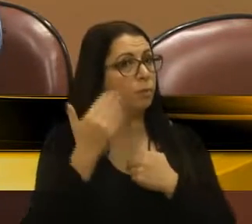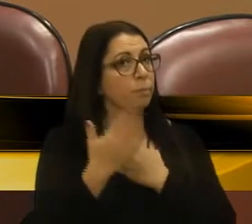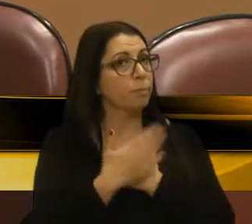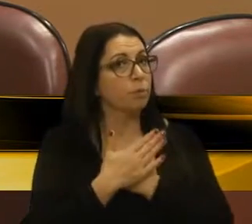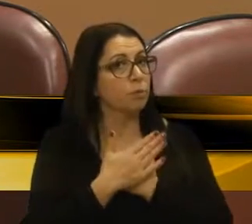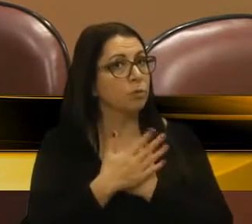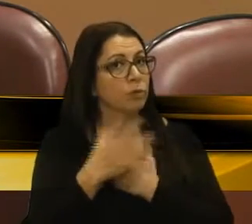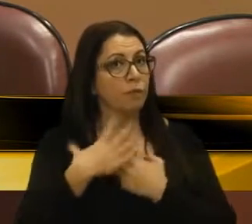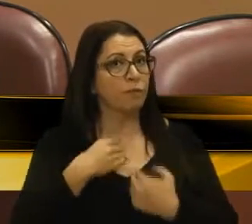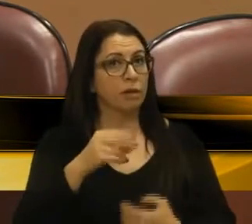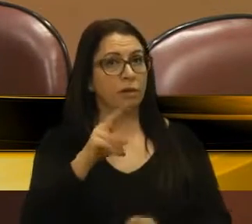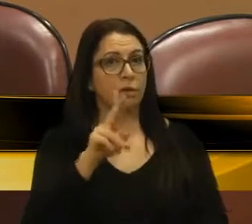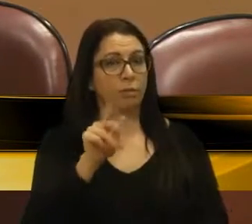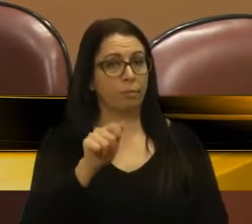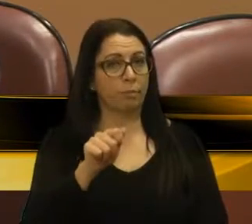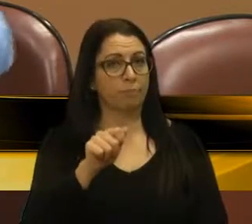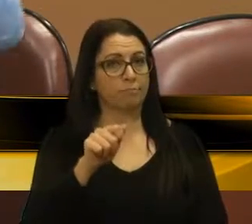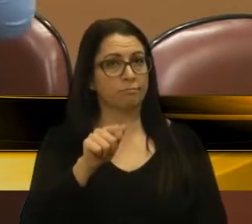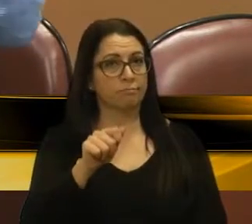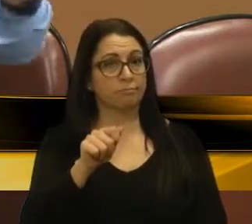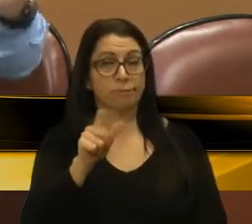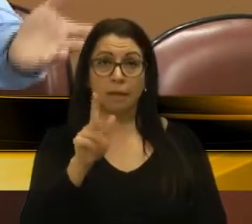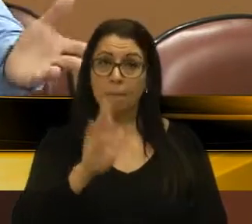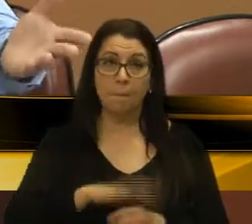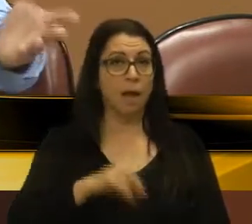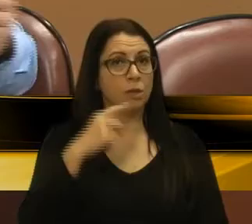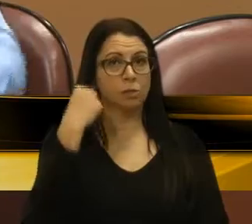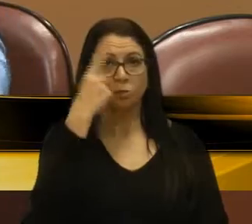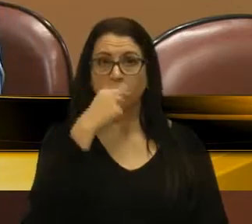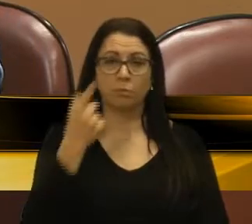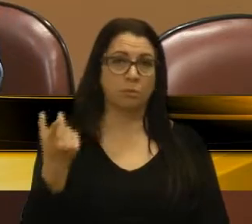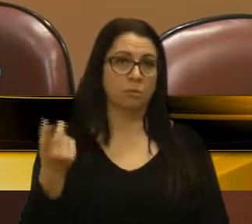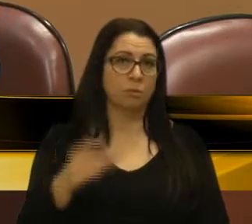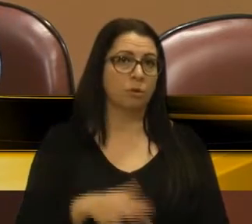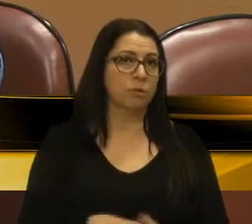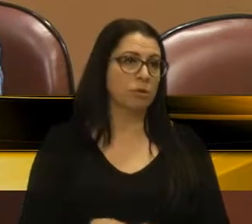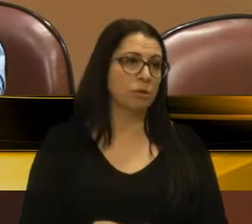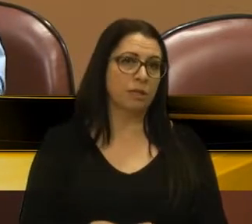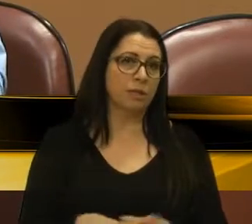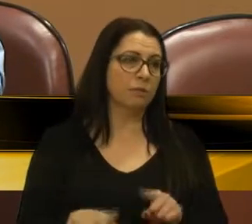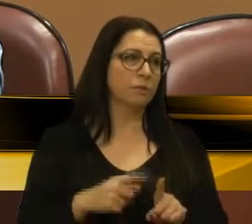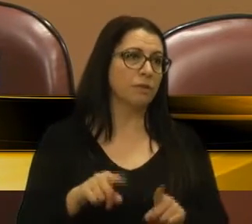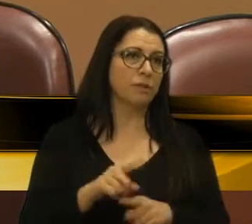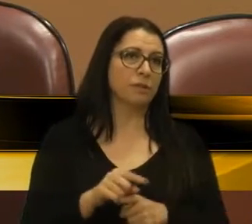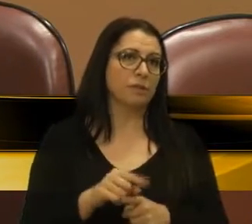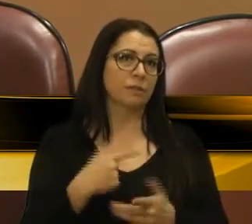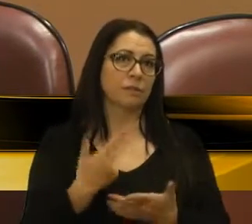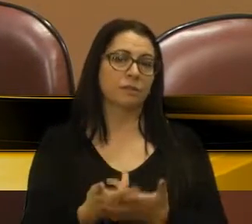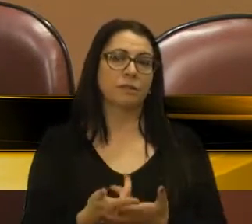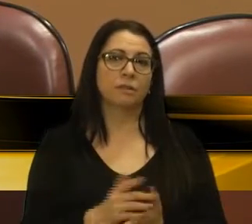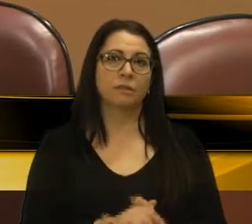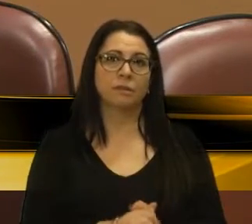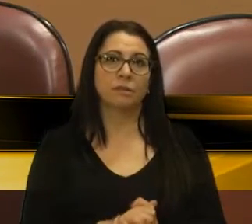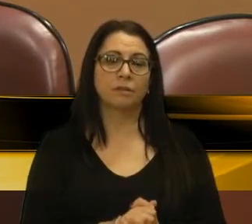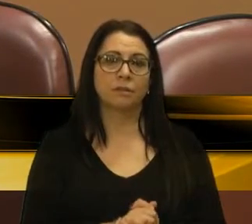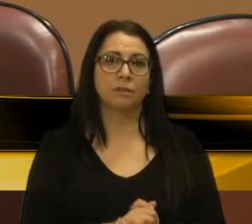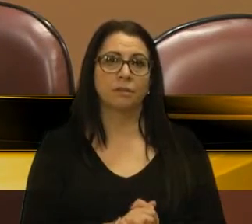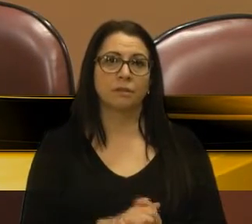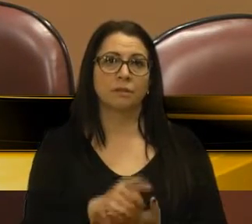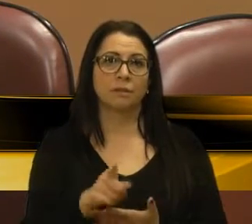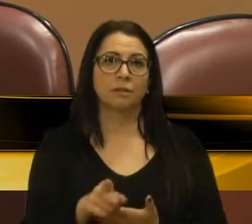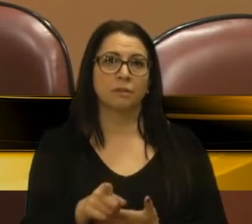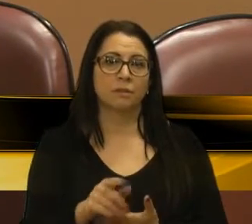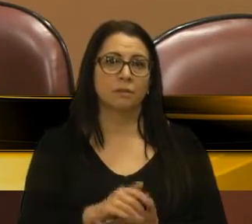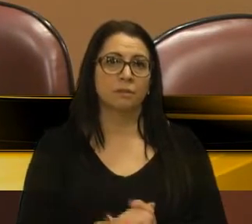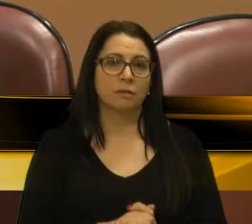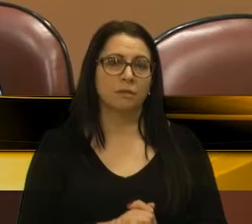dele estava na UPA, mais que uma hora já, não foi atendida. E depois,